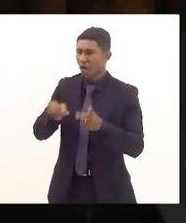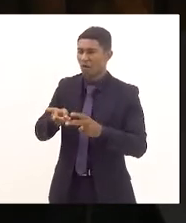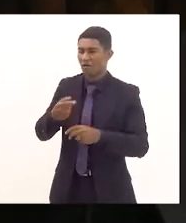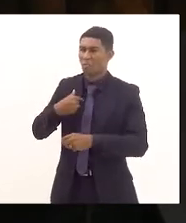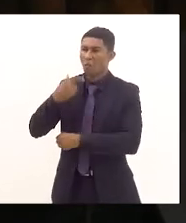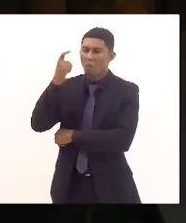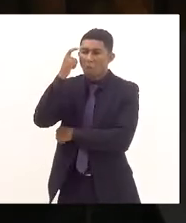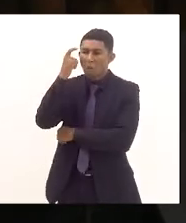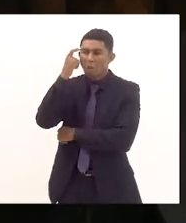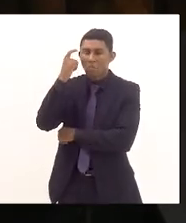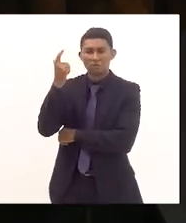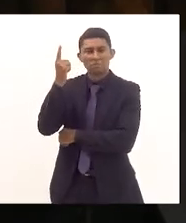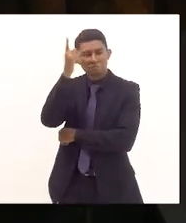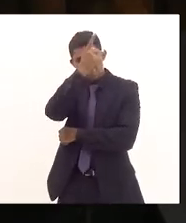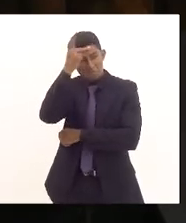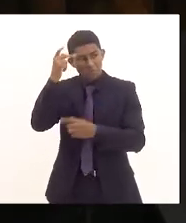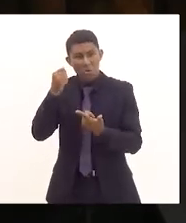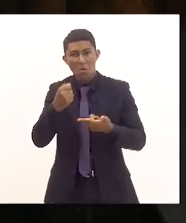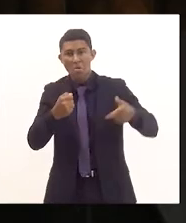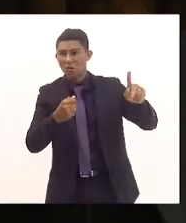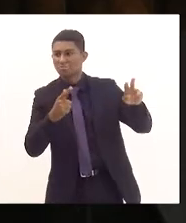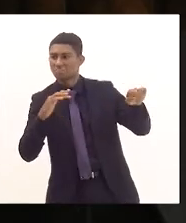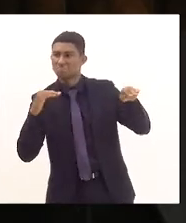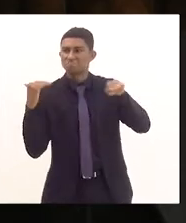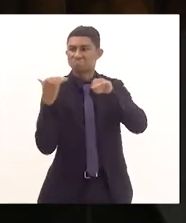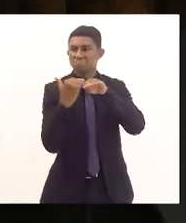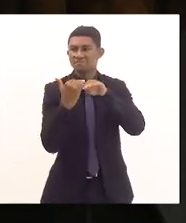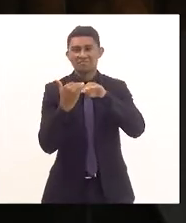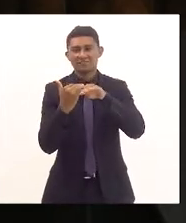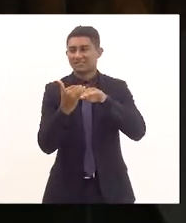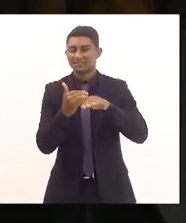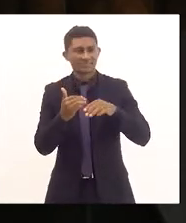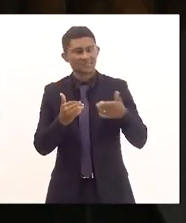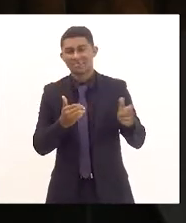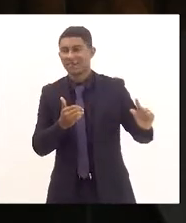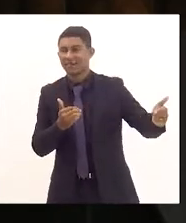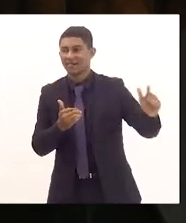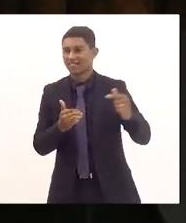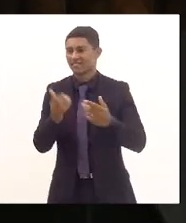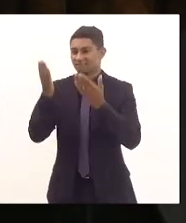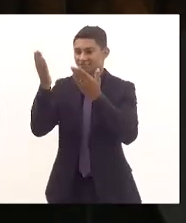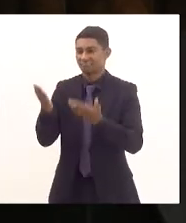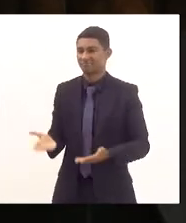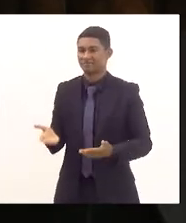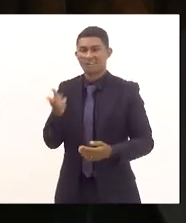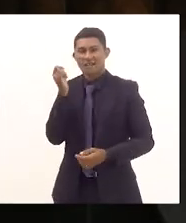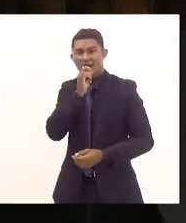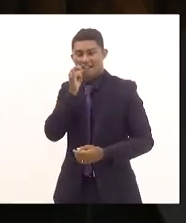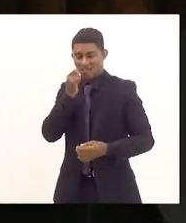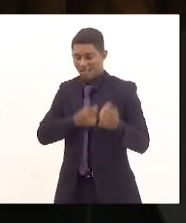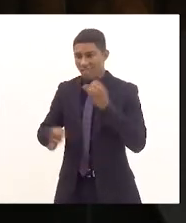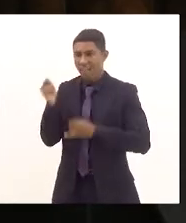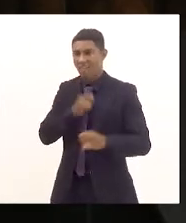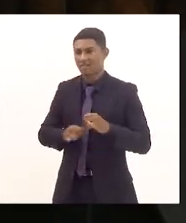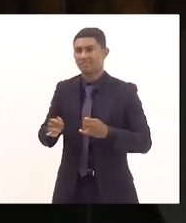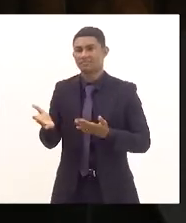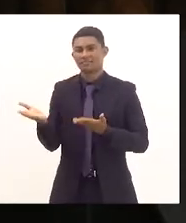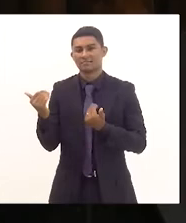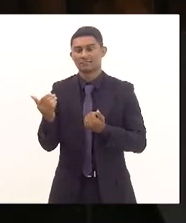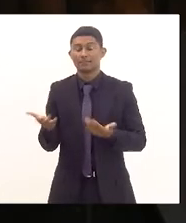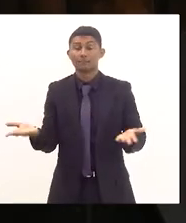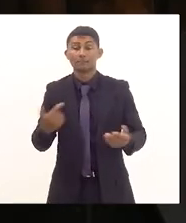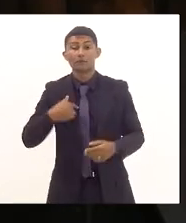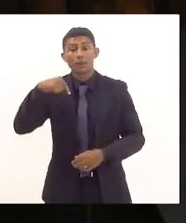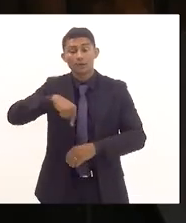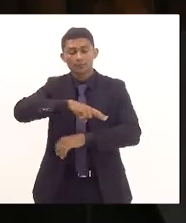alguém mas energético do que os Paulo Presidente eu subo aqui eu sou hoje para poder falar